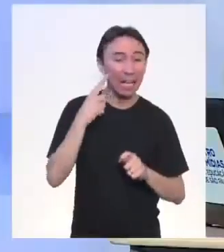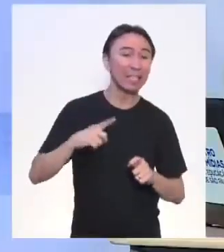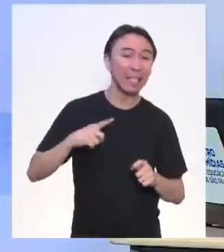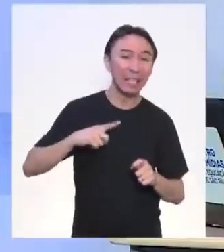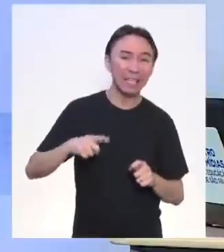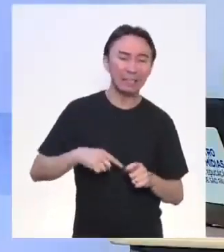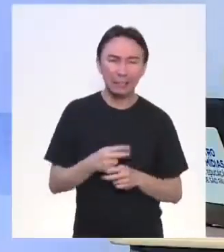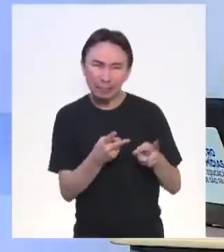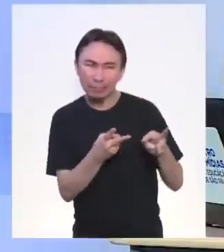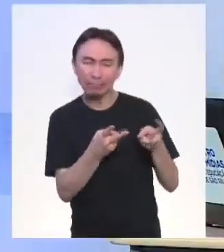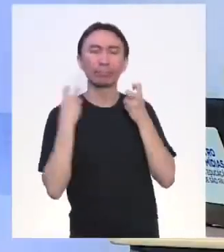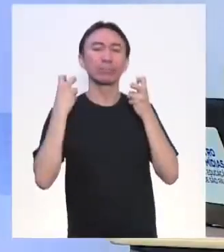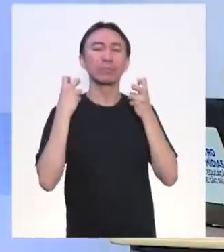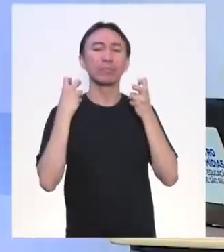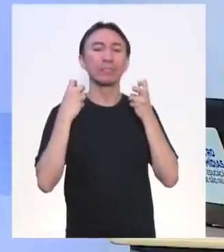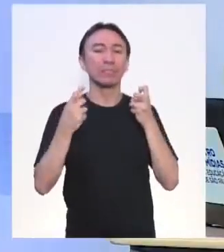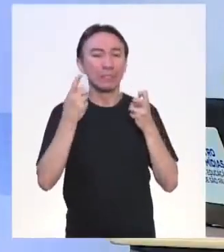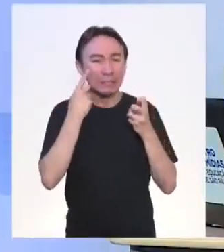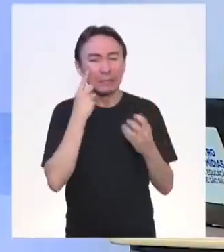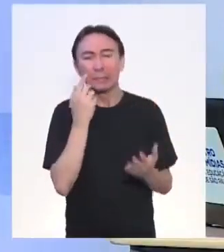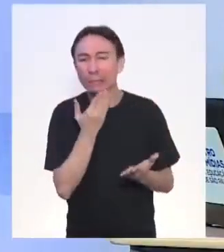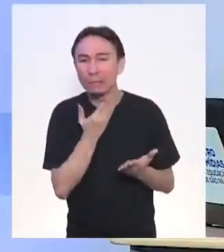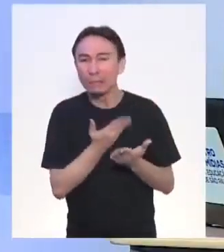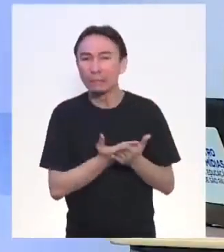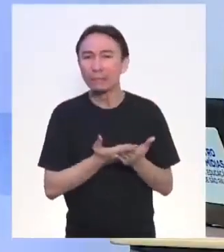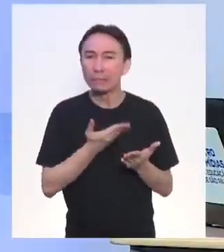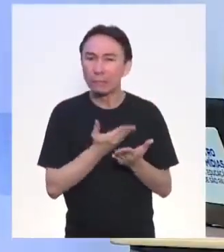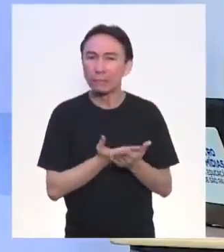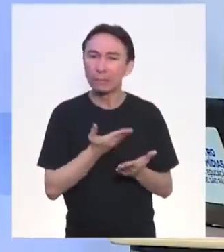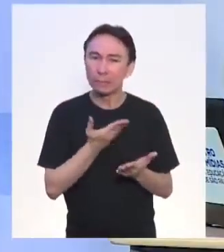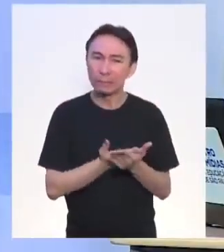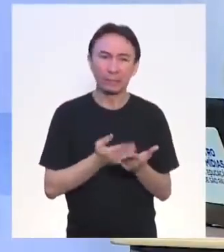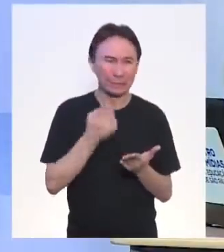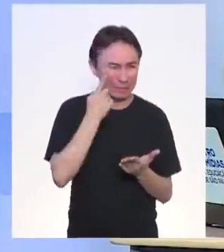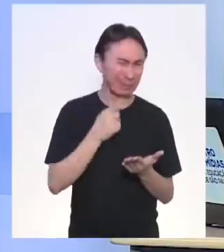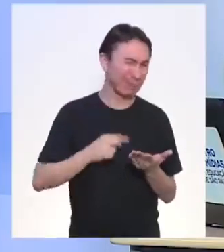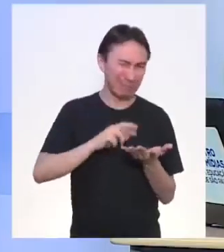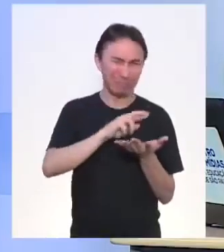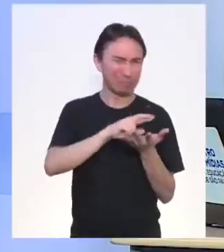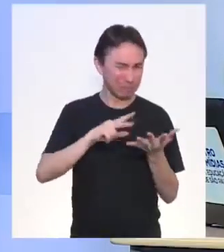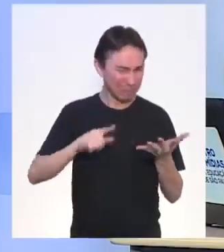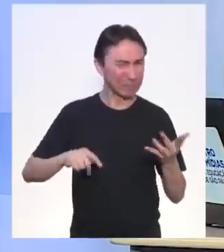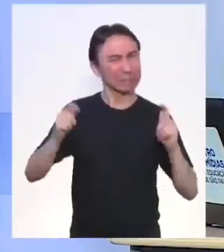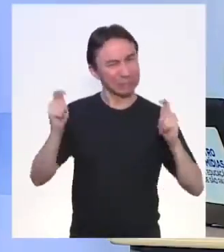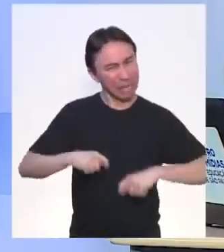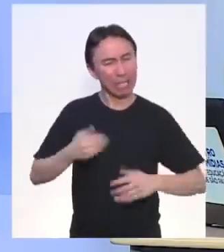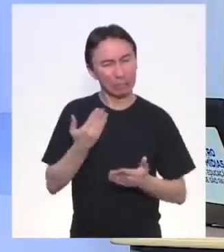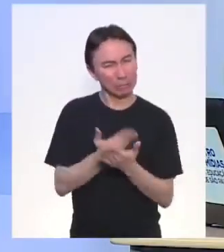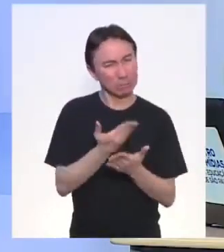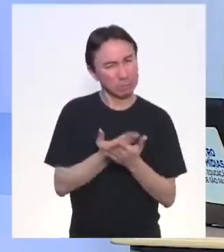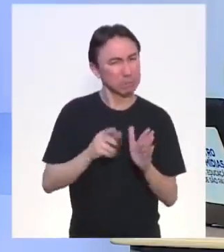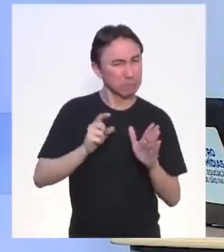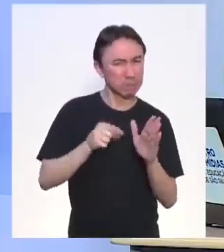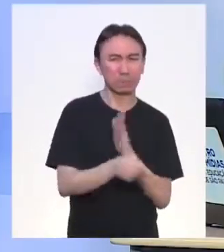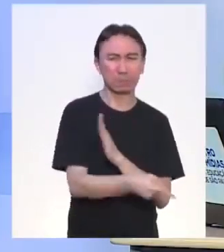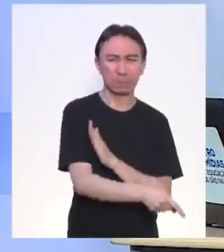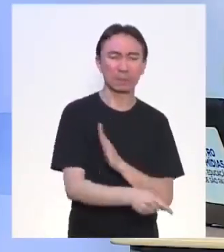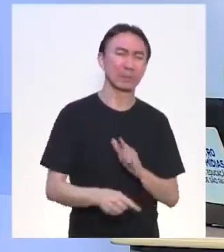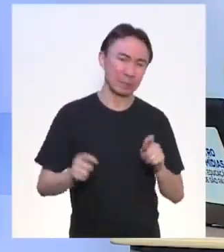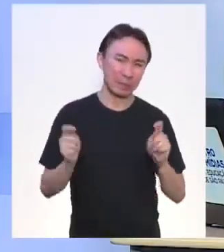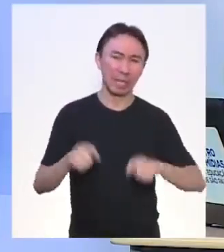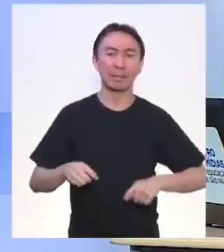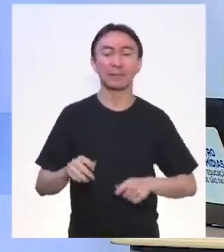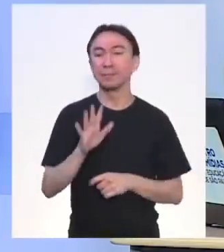que leva a vida inteira estudando, né? Tem várias teorias estudando essa tabela aqui, essa tábua. Por exemplo, ó, teria uma